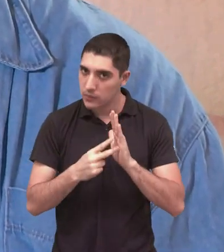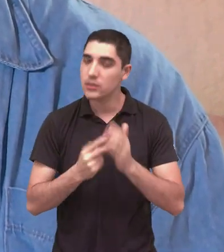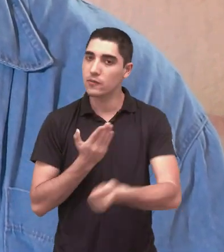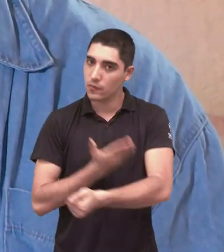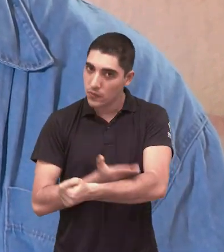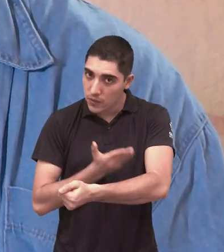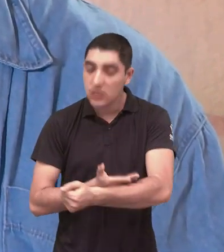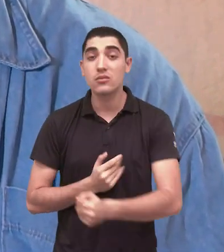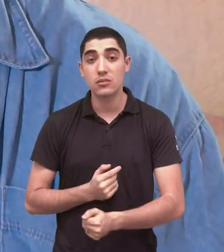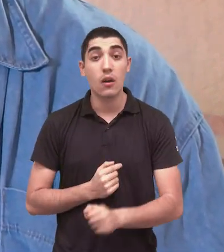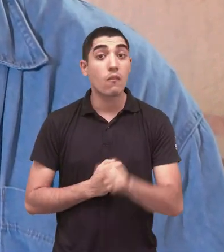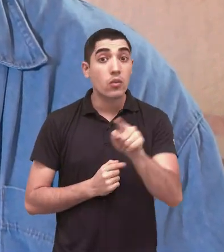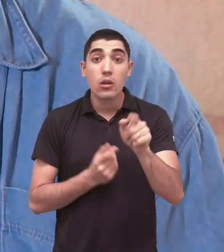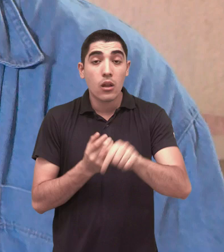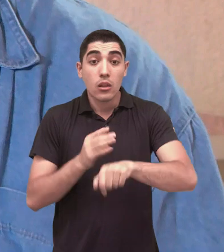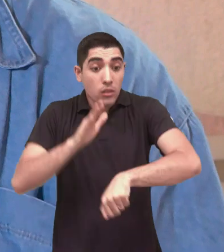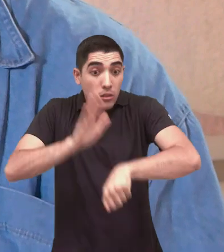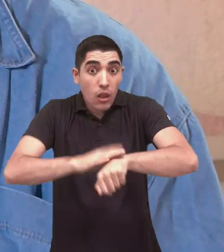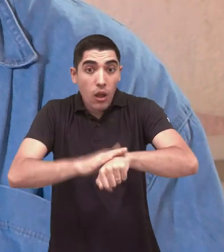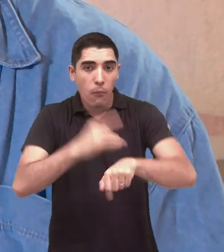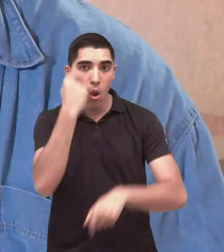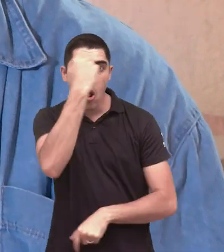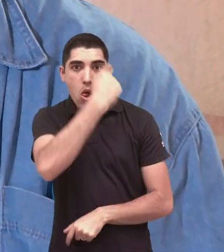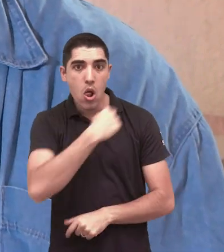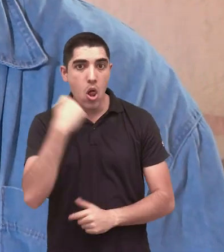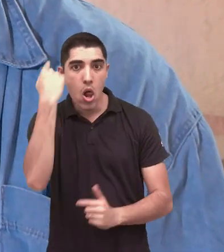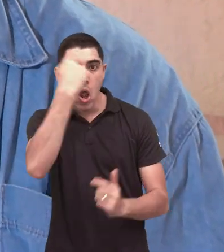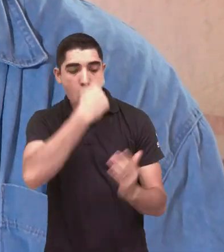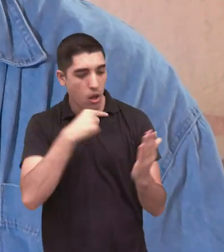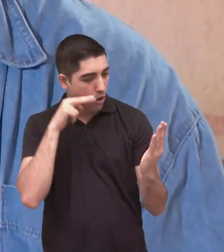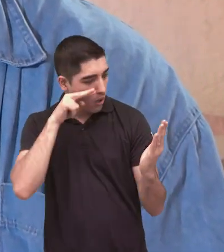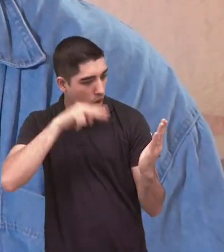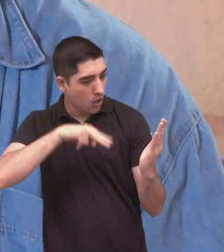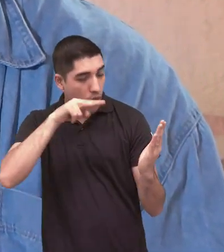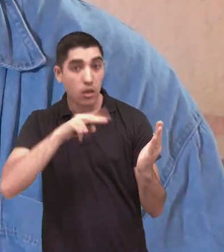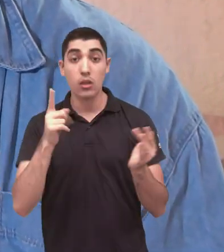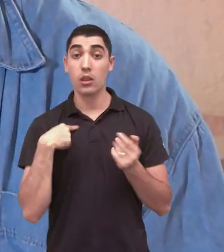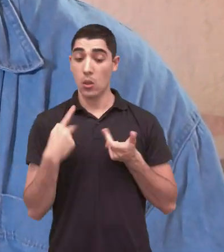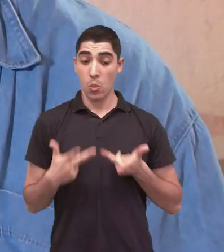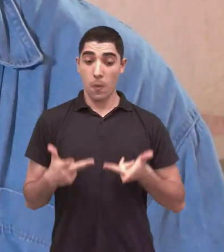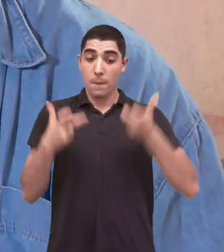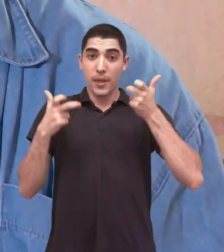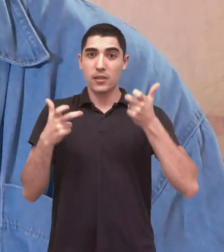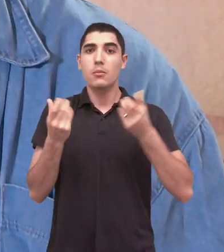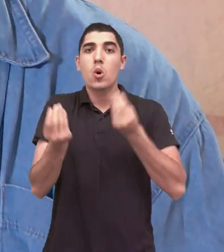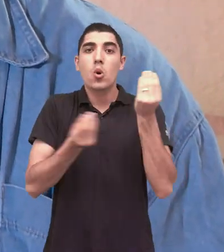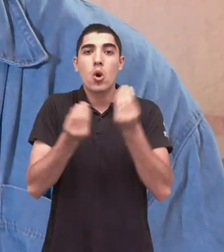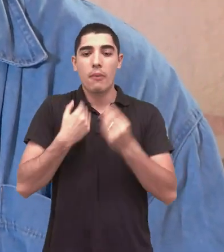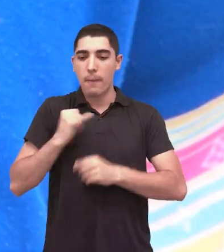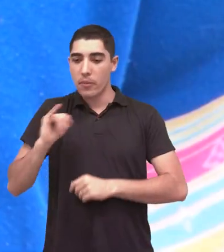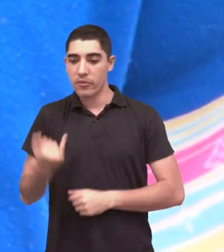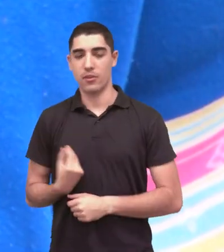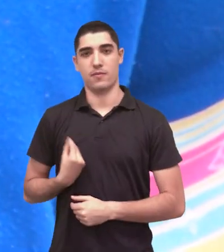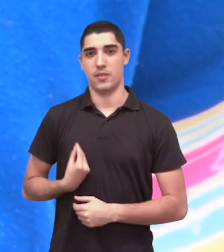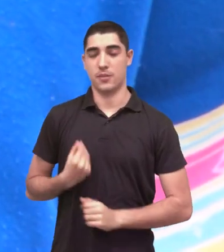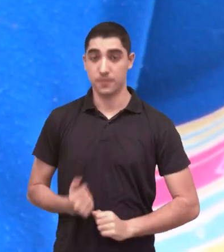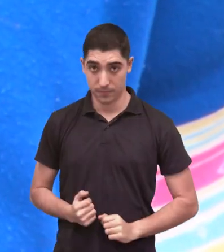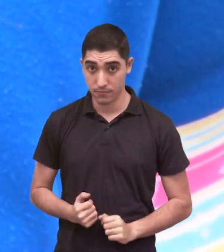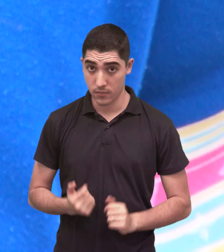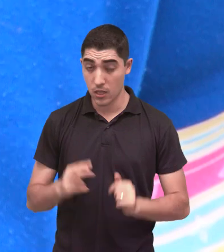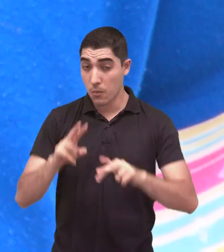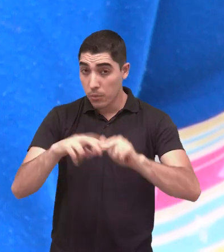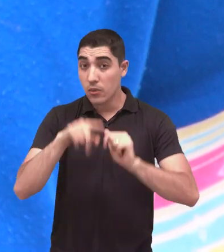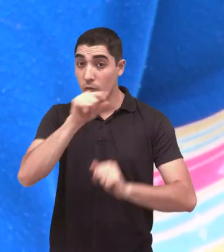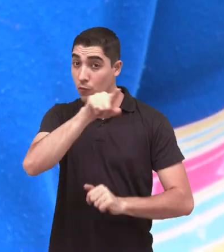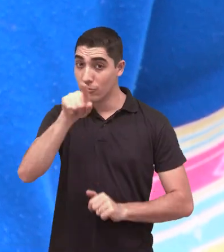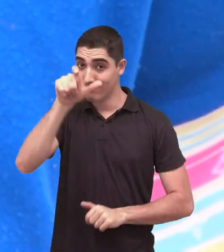sintoma. É um sintoma de que você está gastando muito tempo e que você não está percebendo como você está gastando esse tempo. Isso também está